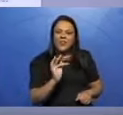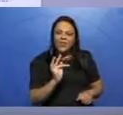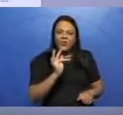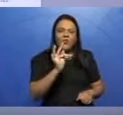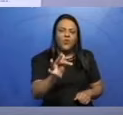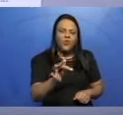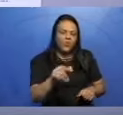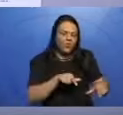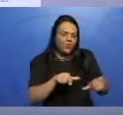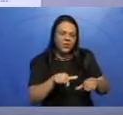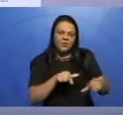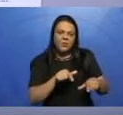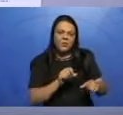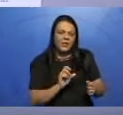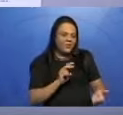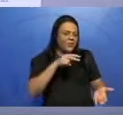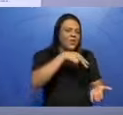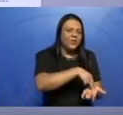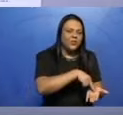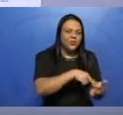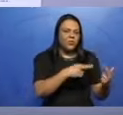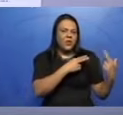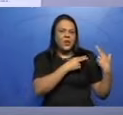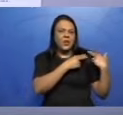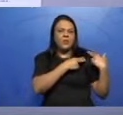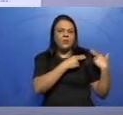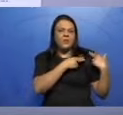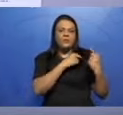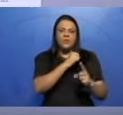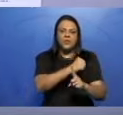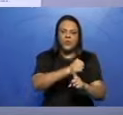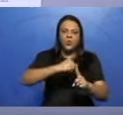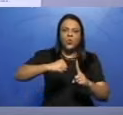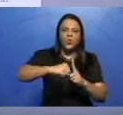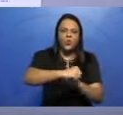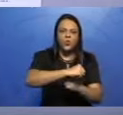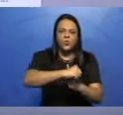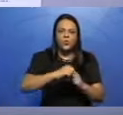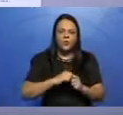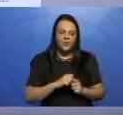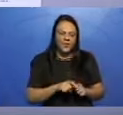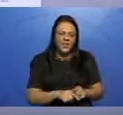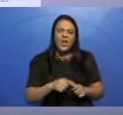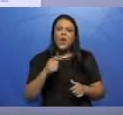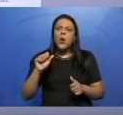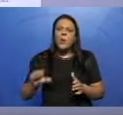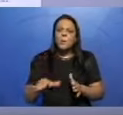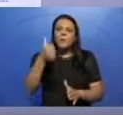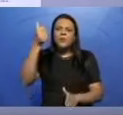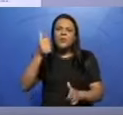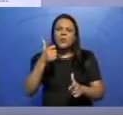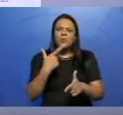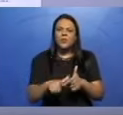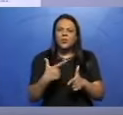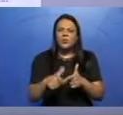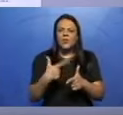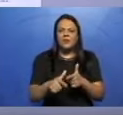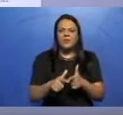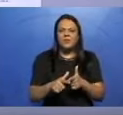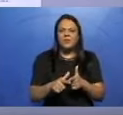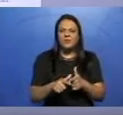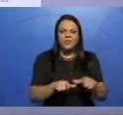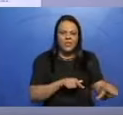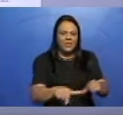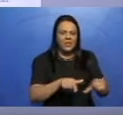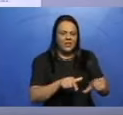em assumir suas responsabilidades sociais. Mostrou o primeiro argumento dessa problemática do trabalho infantil.